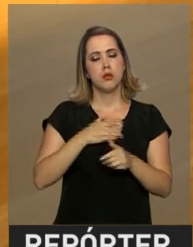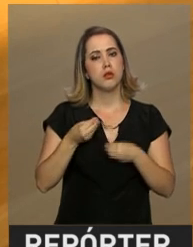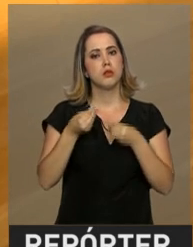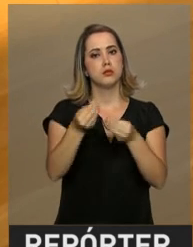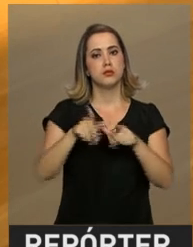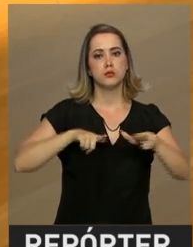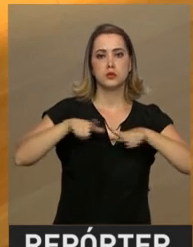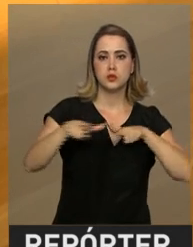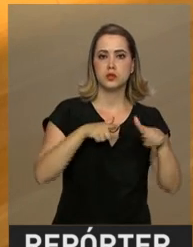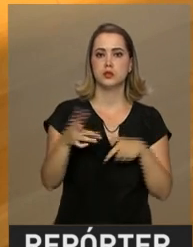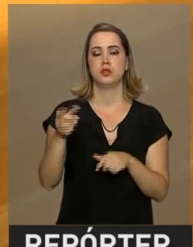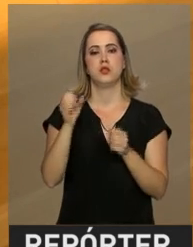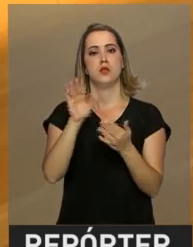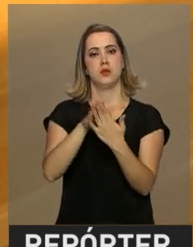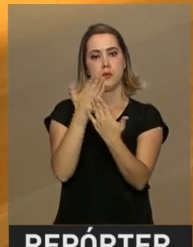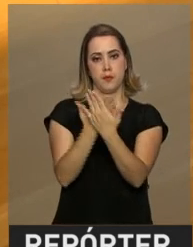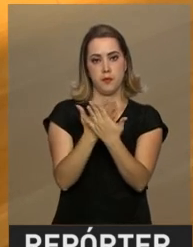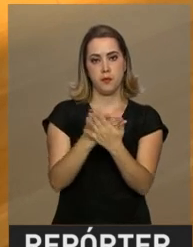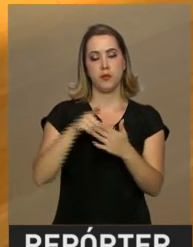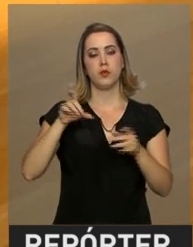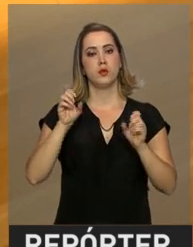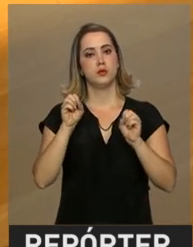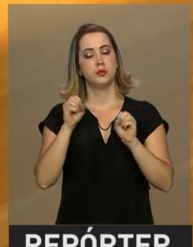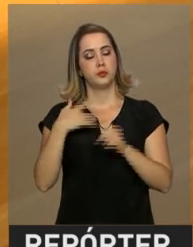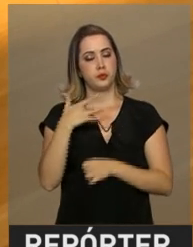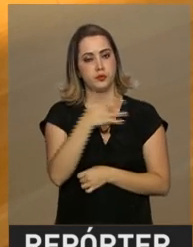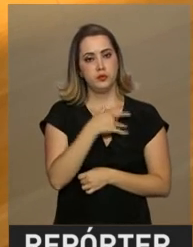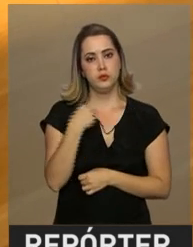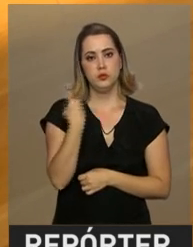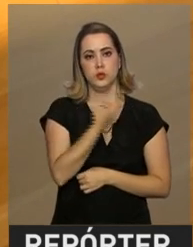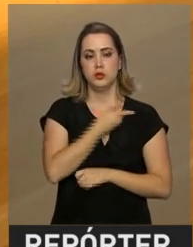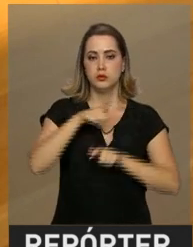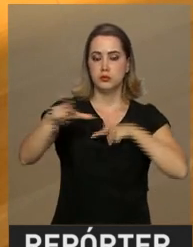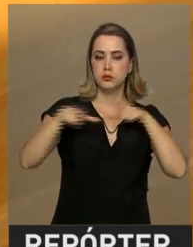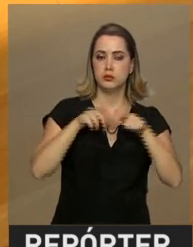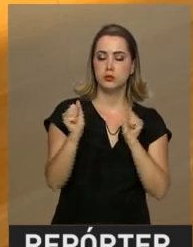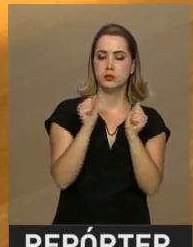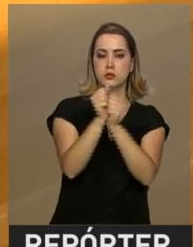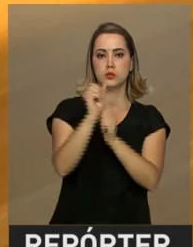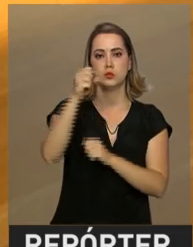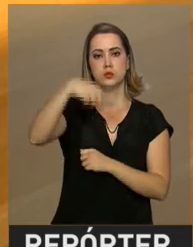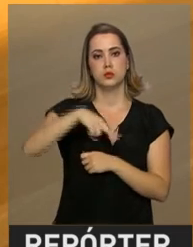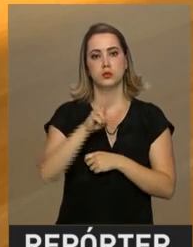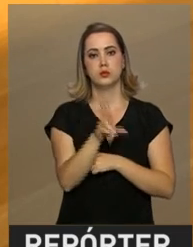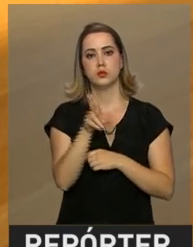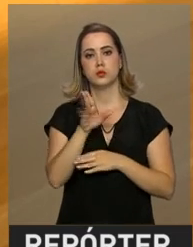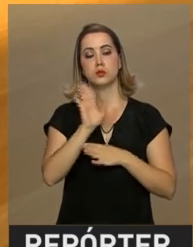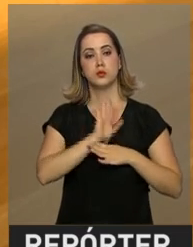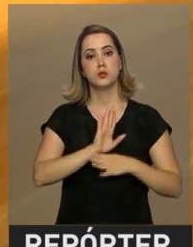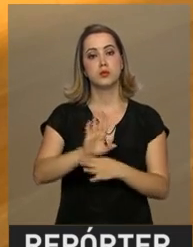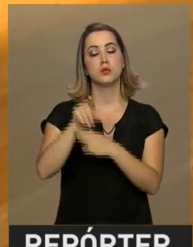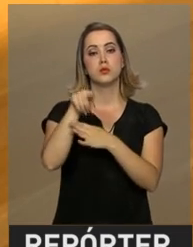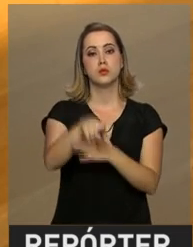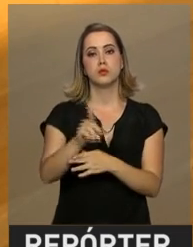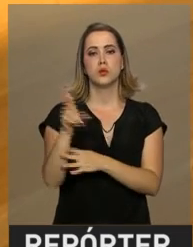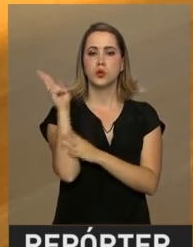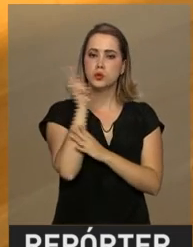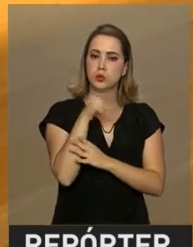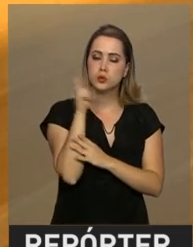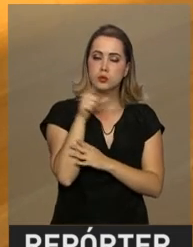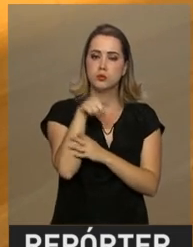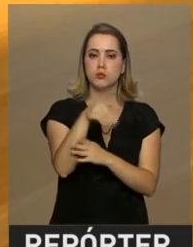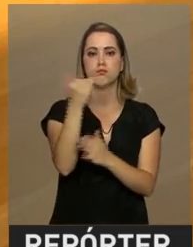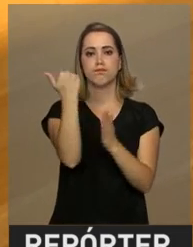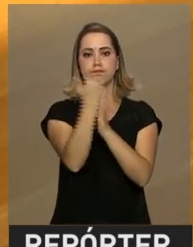serviços públicos de educação e saúde e trabalhamos com as nações unidas para assegurar agilidade aos procedimentos